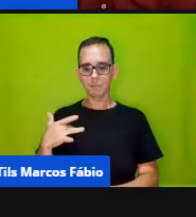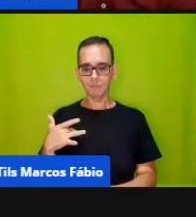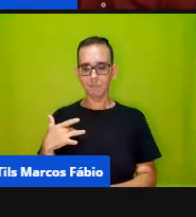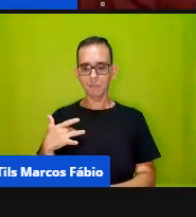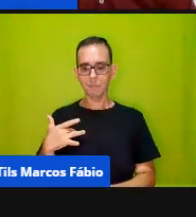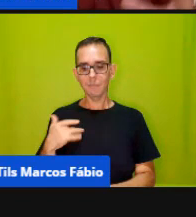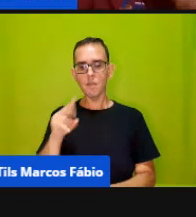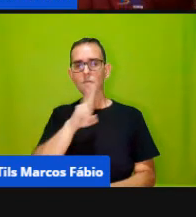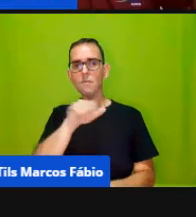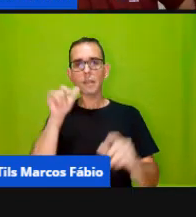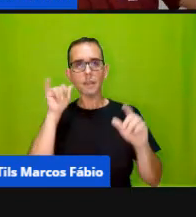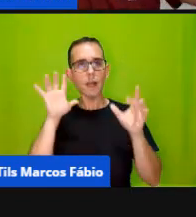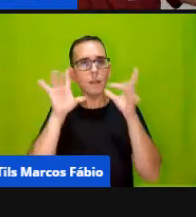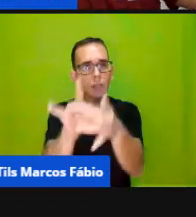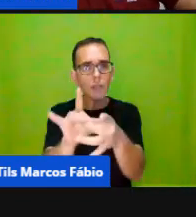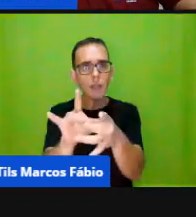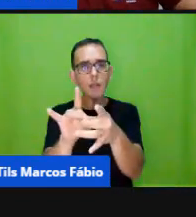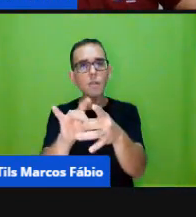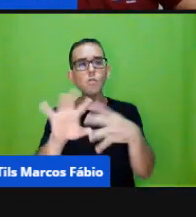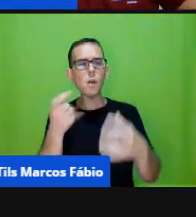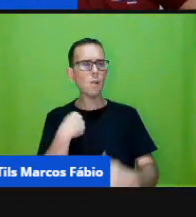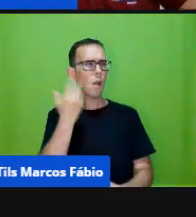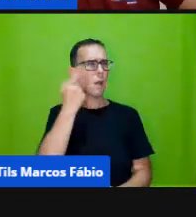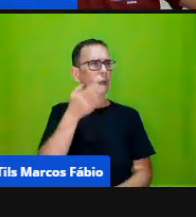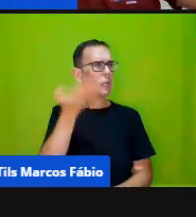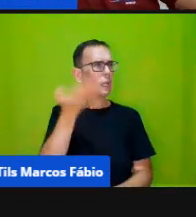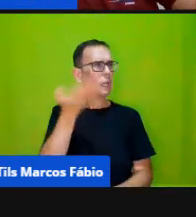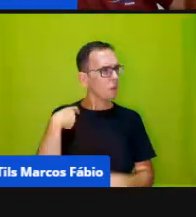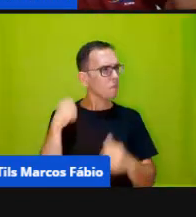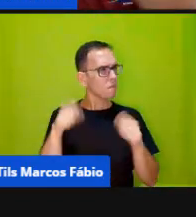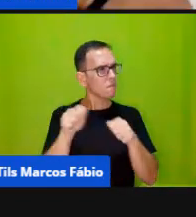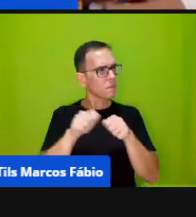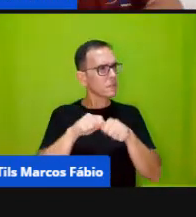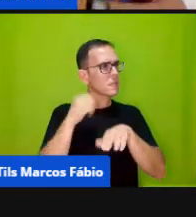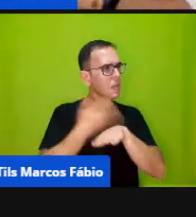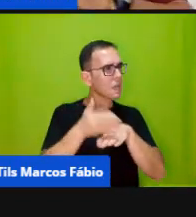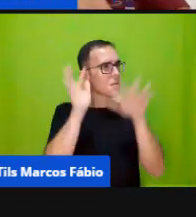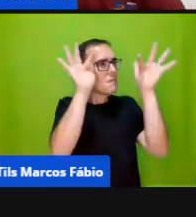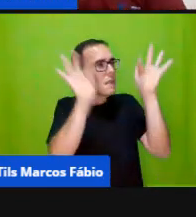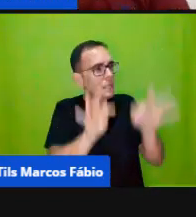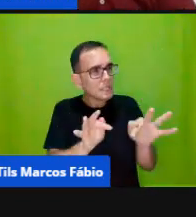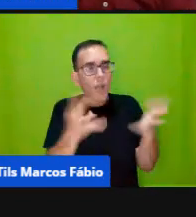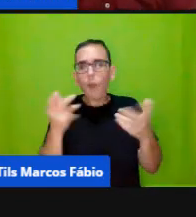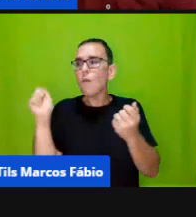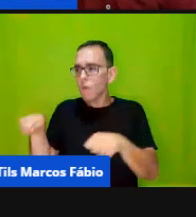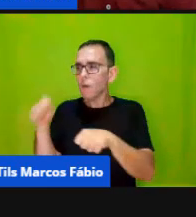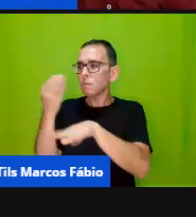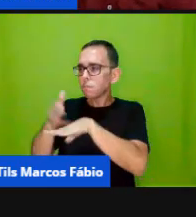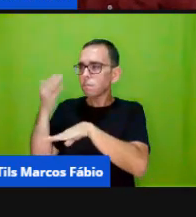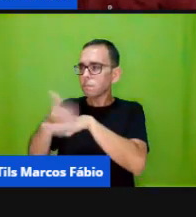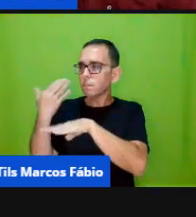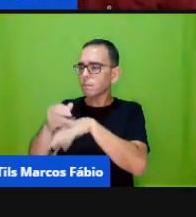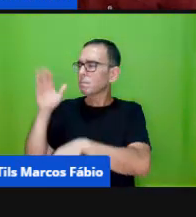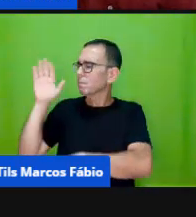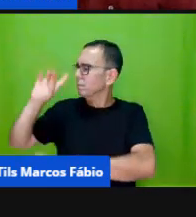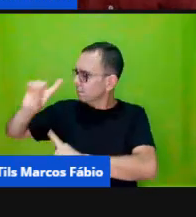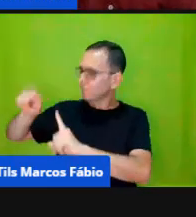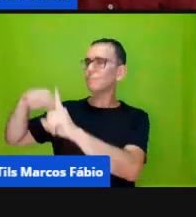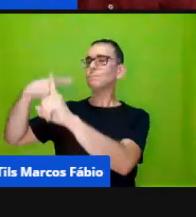estar ligando. Quando eu era criança, eu pratiquei esporte, eu era feliz, agora eu vou praticar esporte e vou ser muito mais